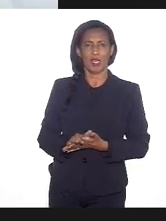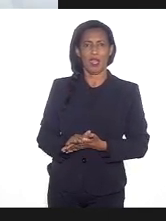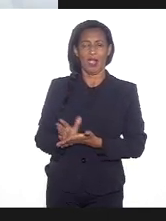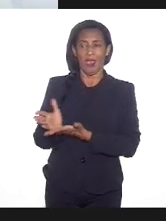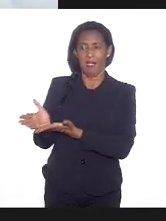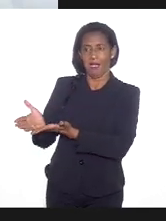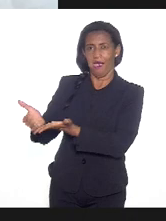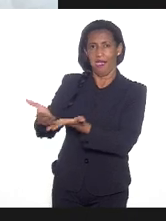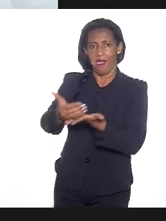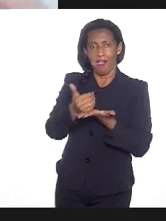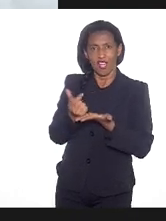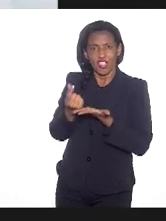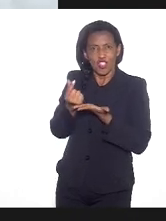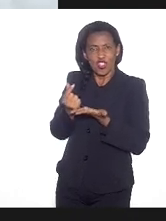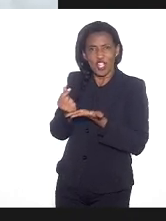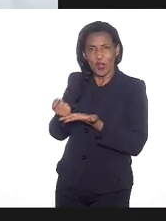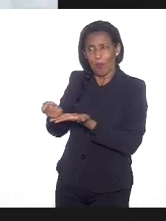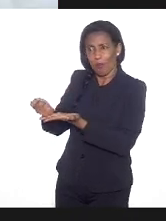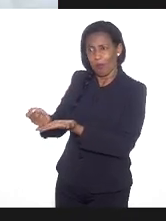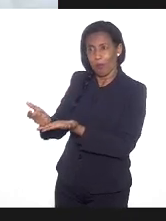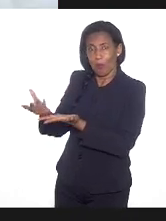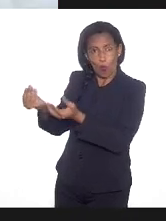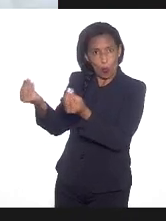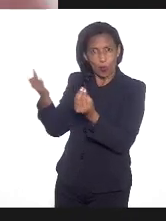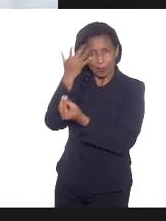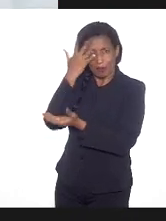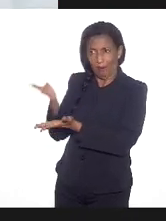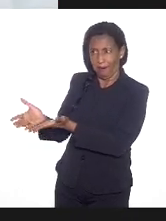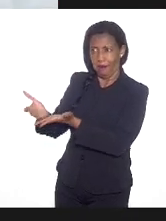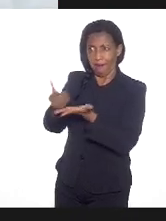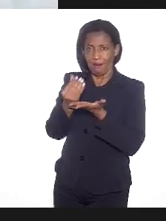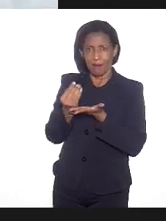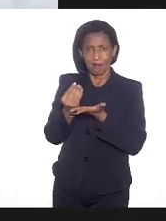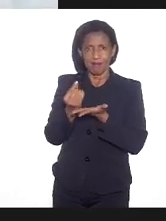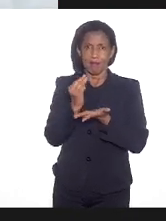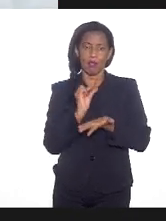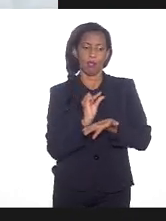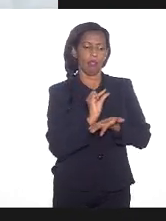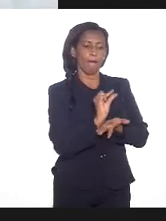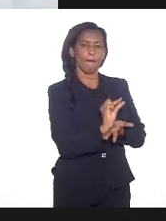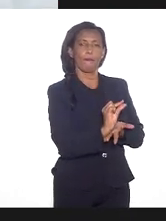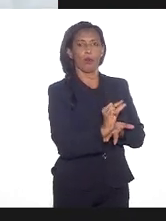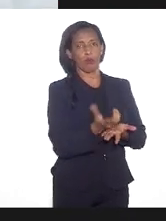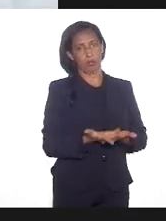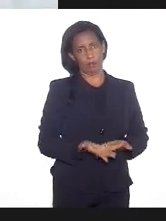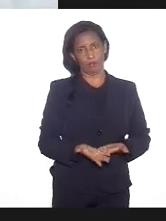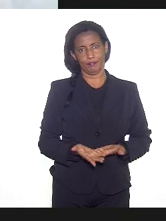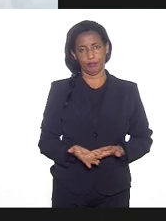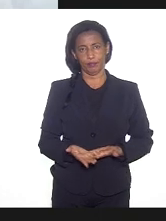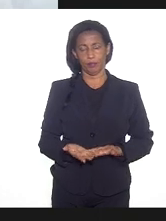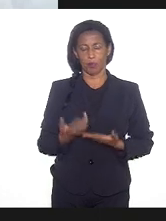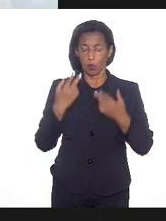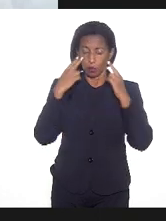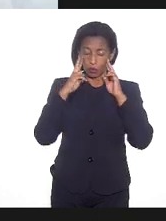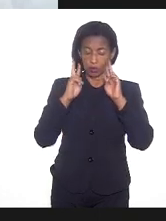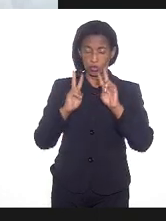dinheiro de poucos, dinheiro de muita gente para entregar a poucos. Quando a gente olha, por